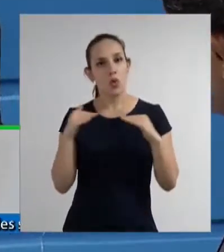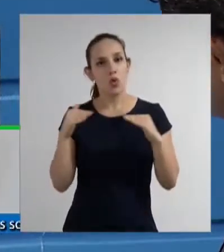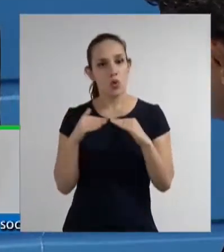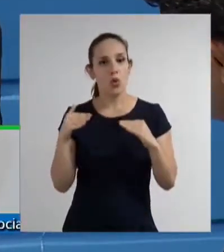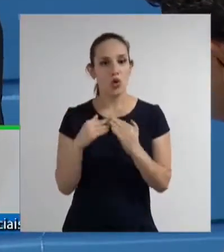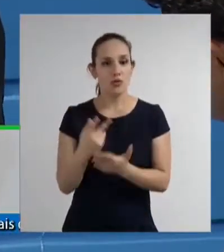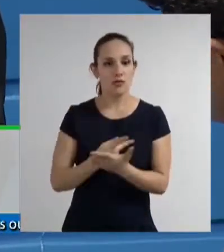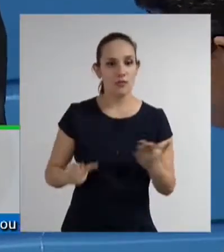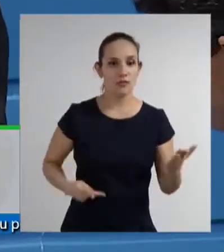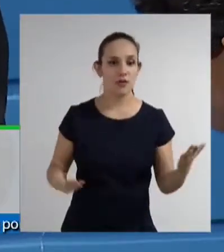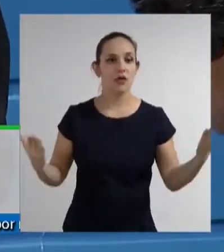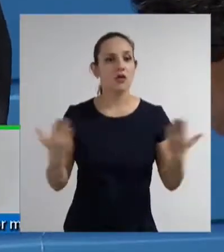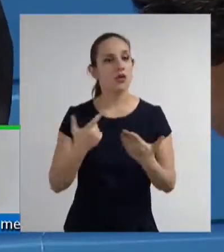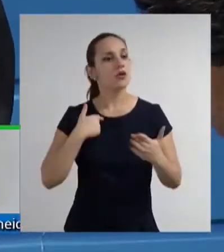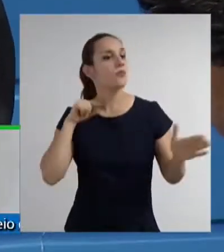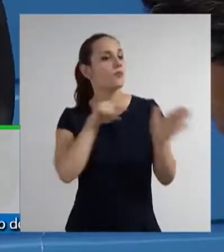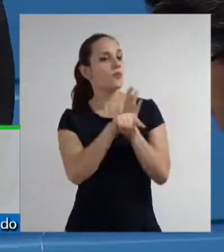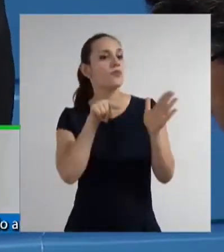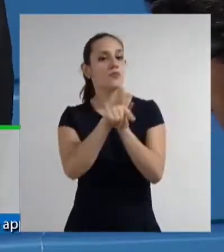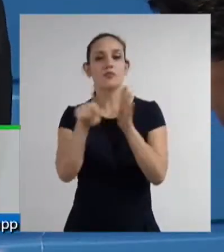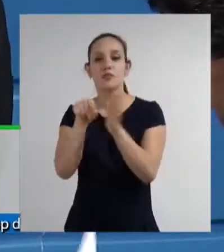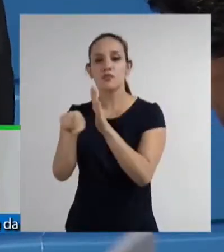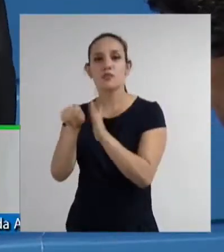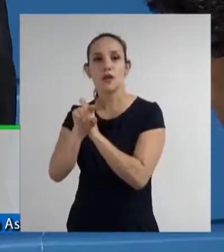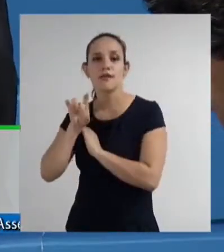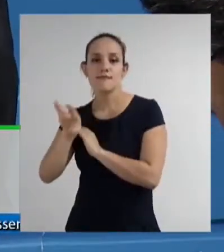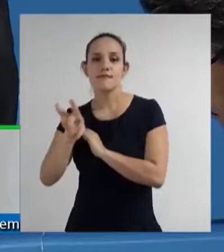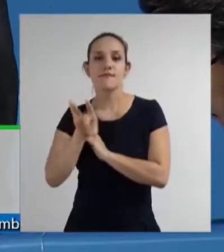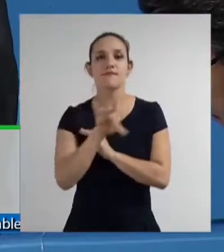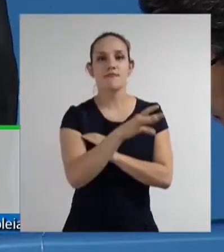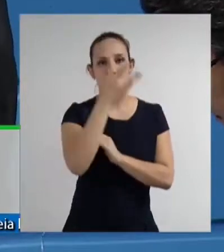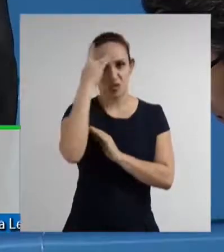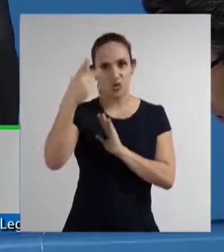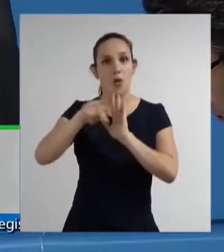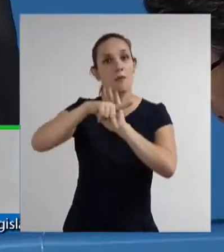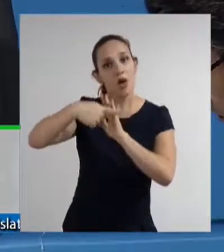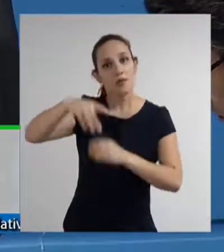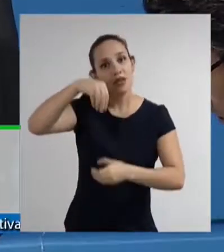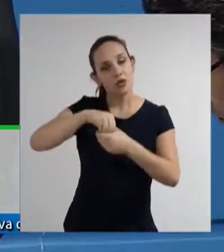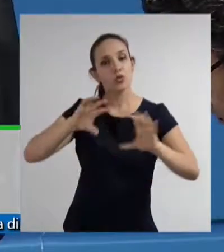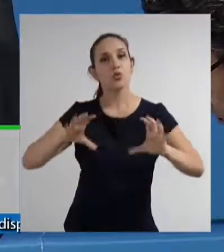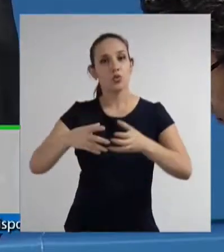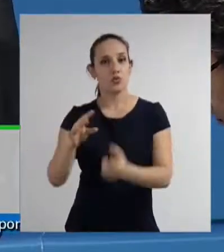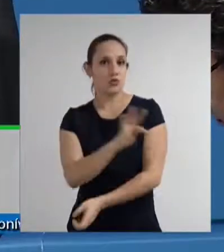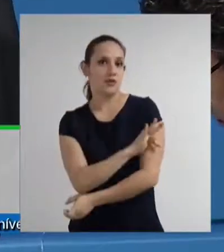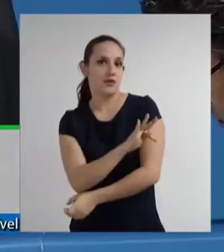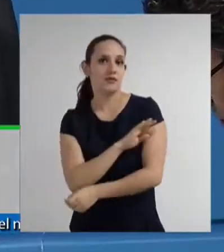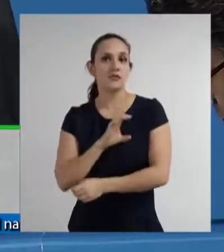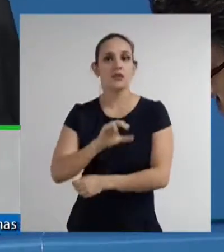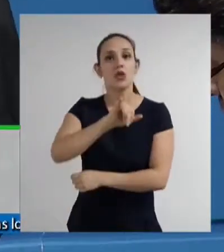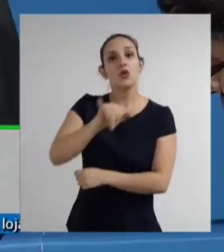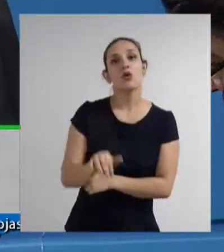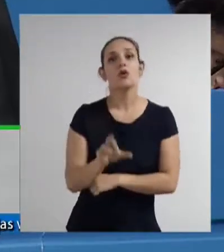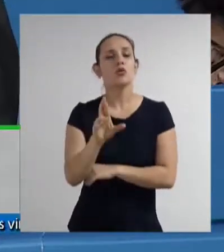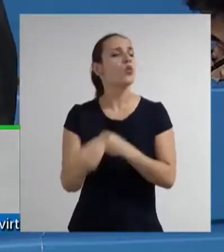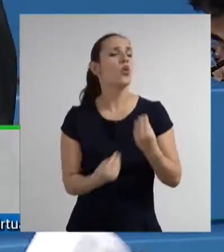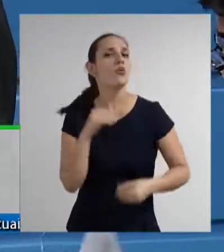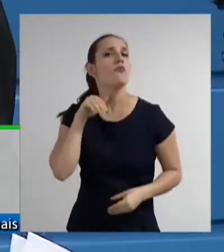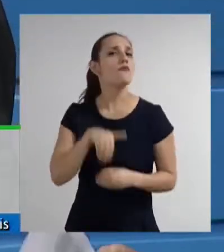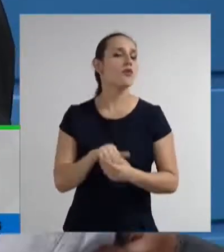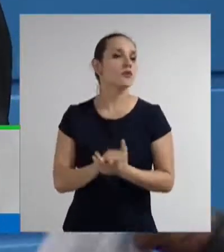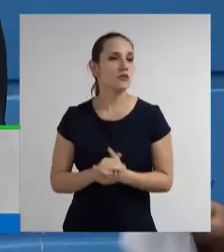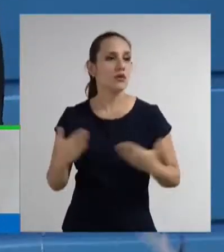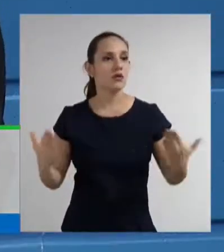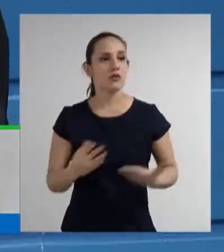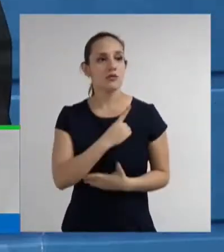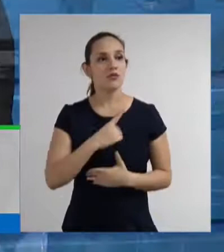parecer, eu indago aos senhores parlamentares que compõem a Comissão de Constituição, Justiça e Redação, como votam.